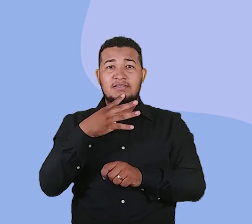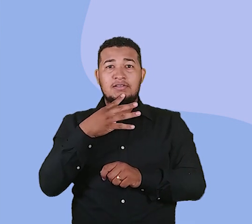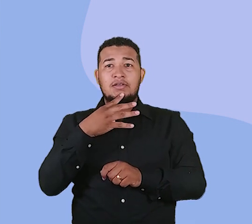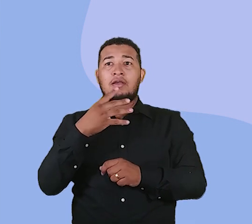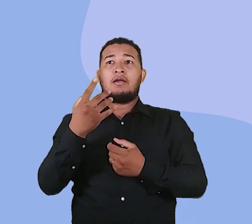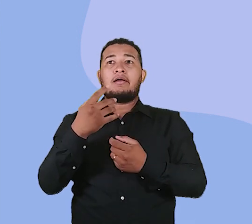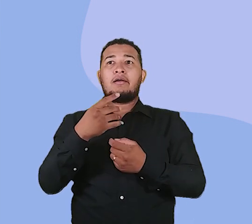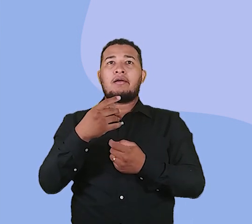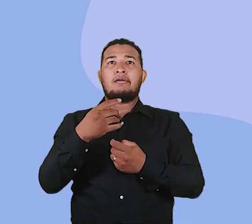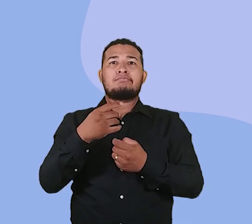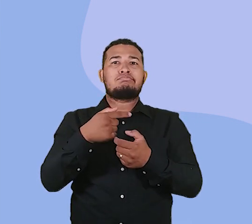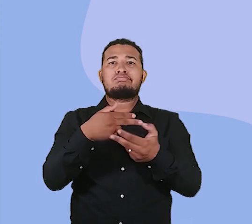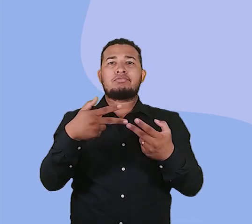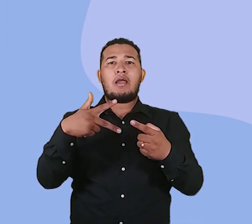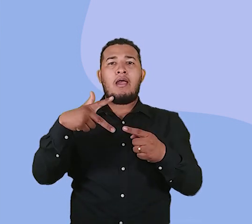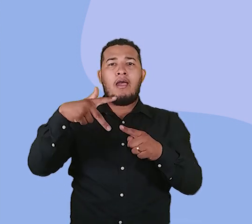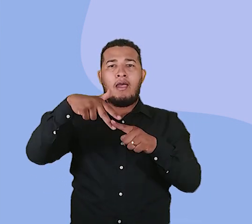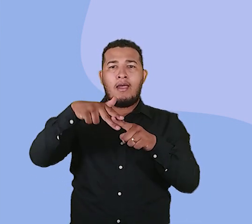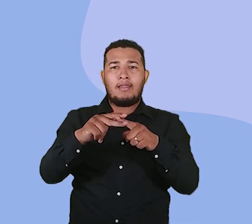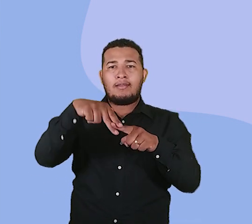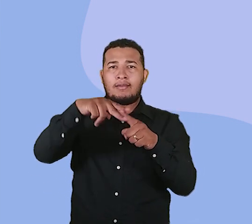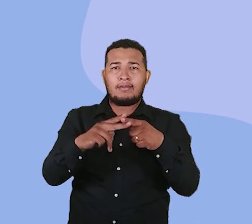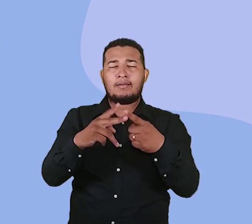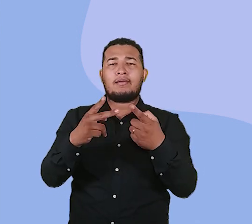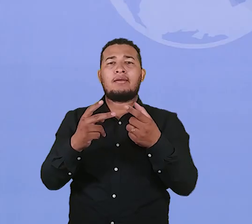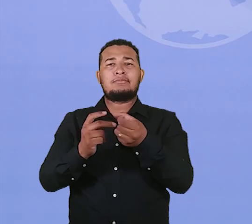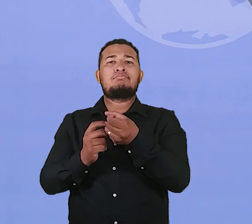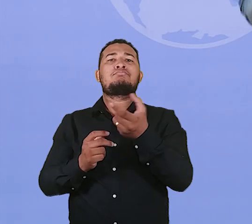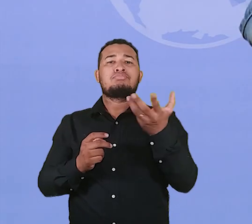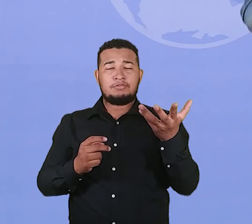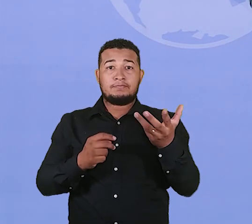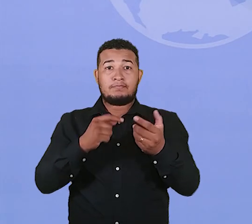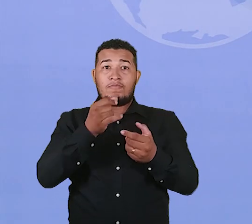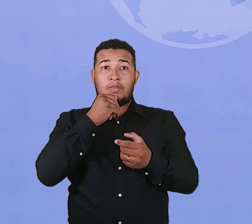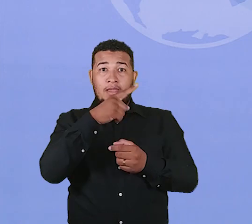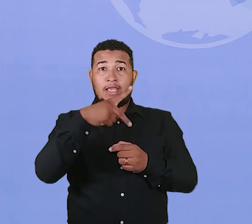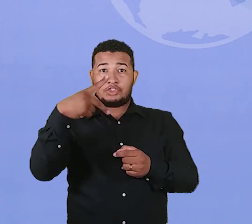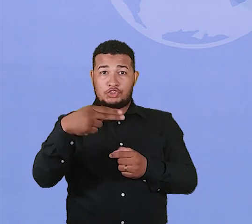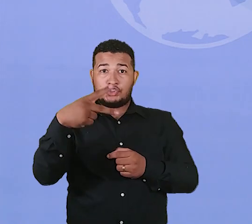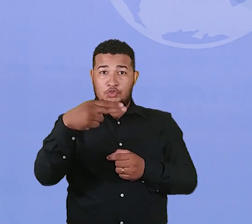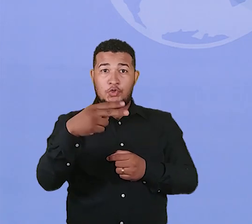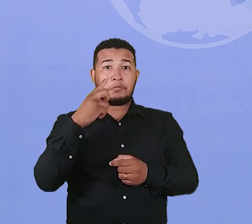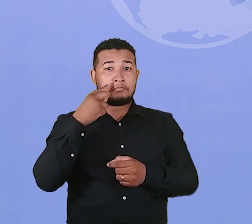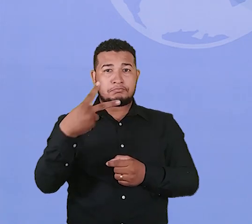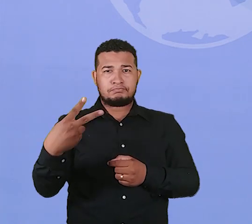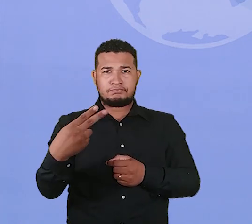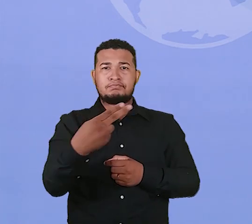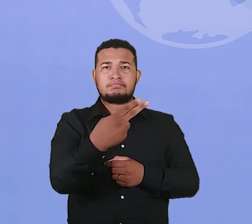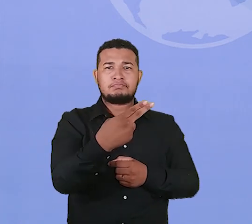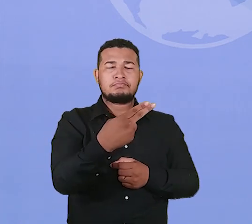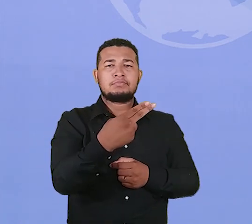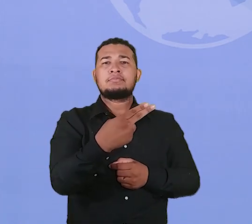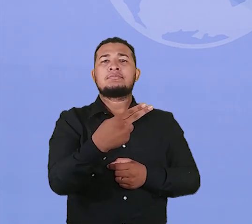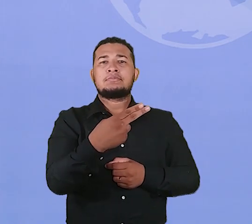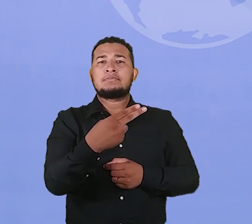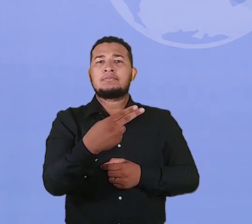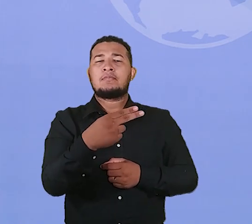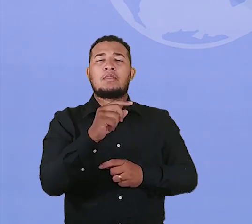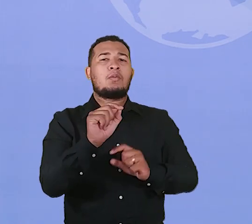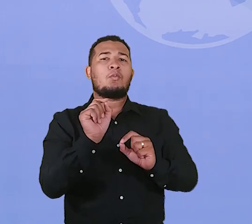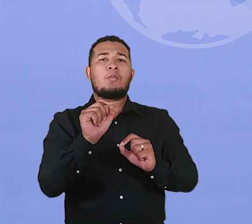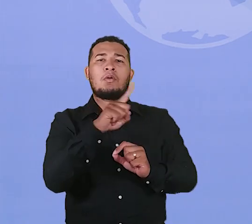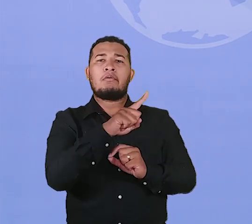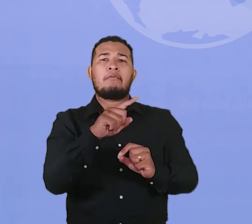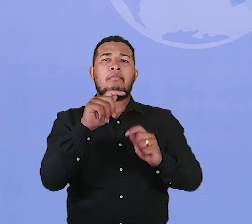um alicate tá olha aqui peguei uma tesoura então o que que